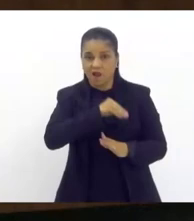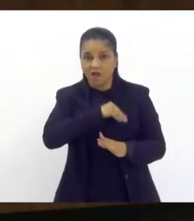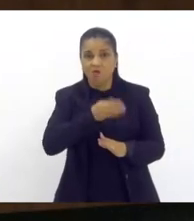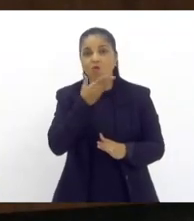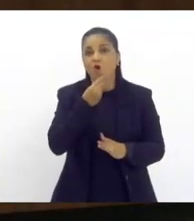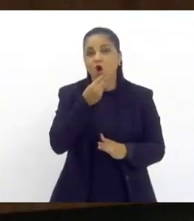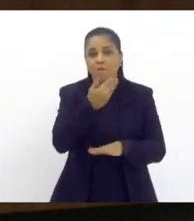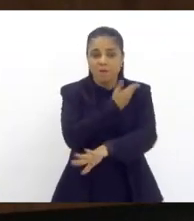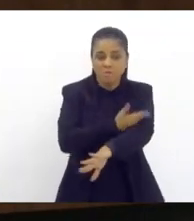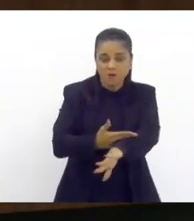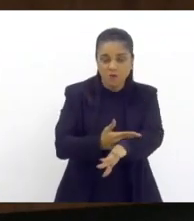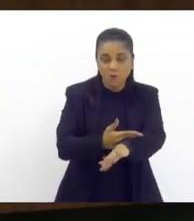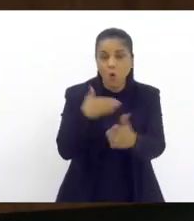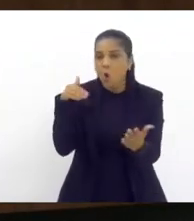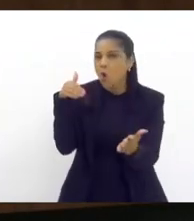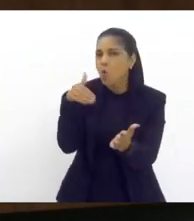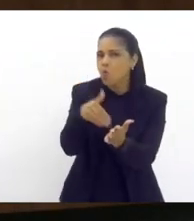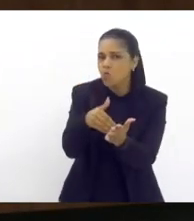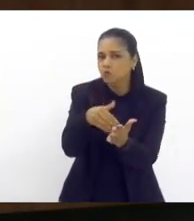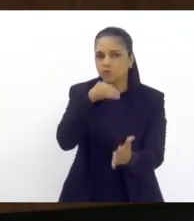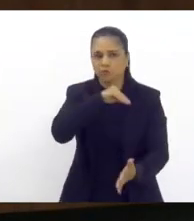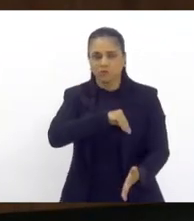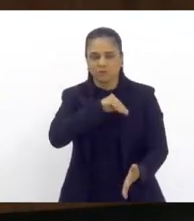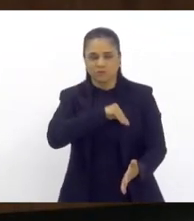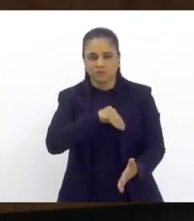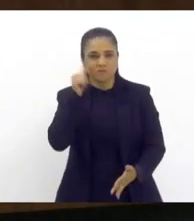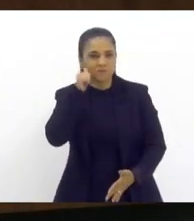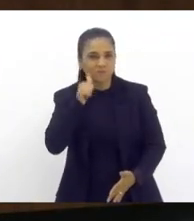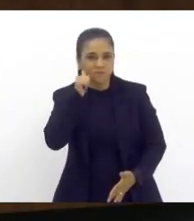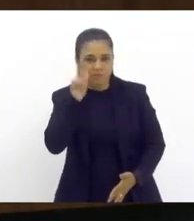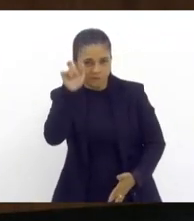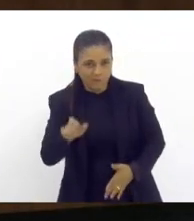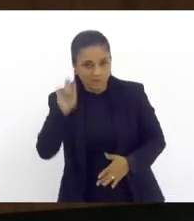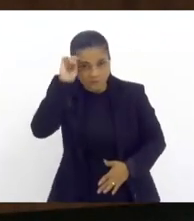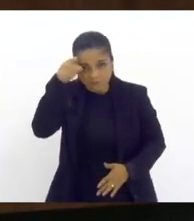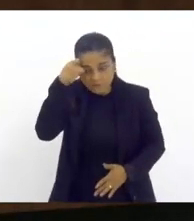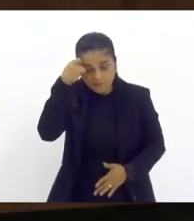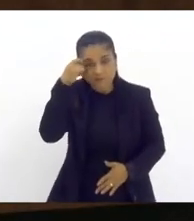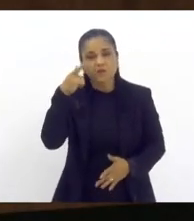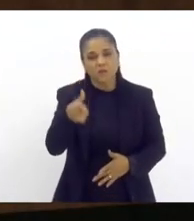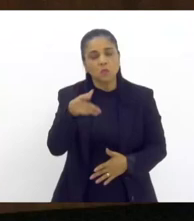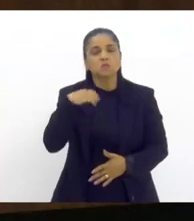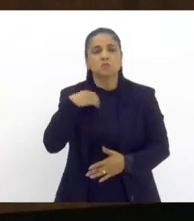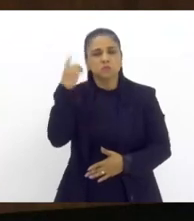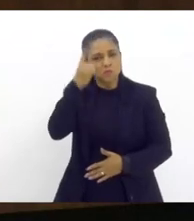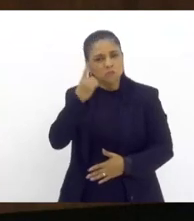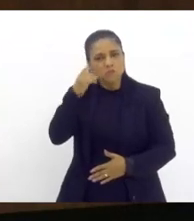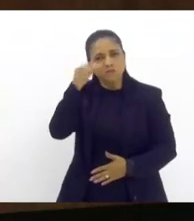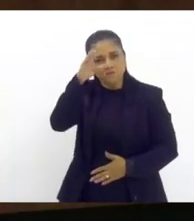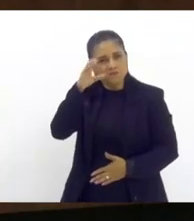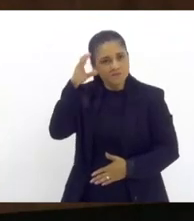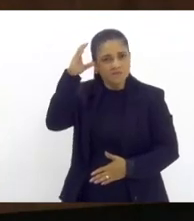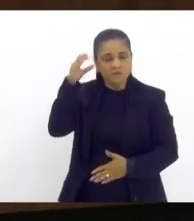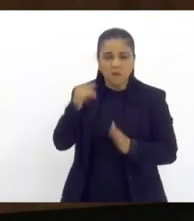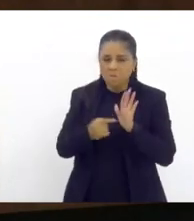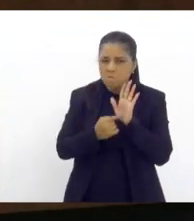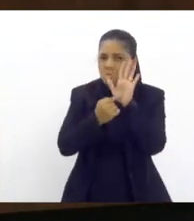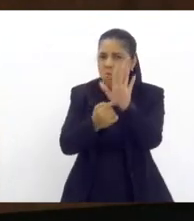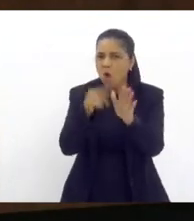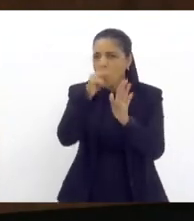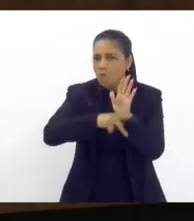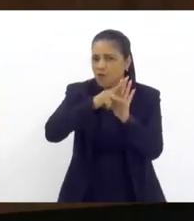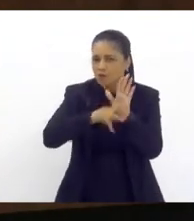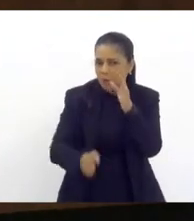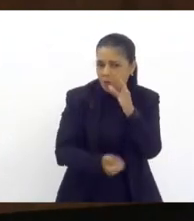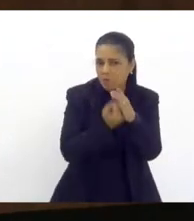é o salário da mulher negra. Então, em muito boa hora, a deputada Célia Jordão apresenta esse projeto